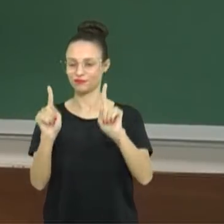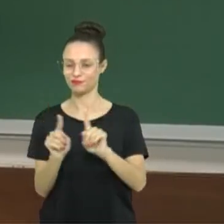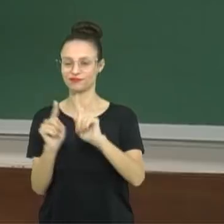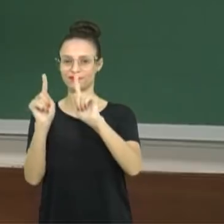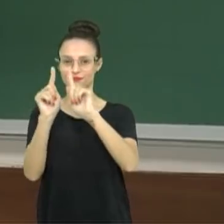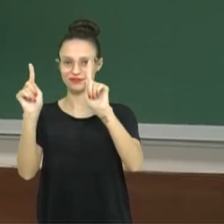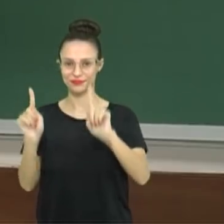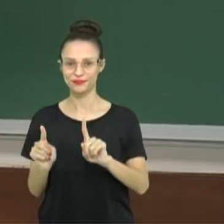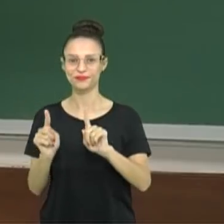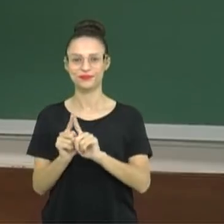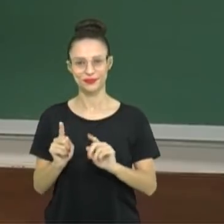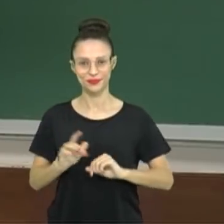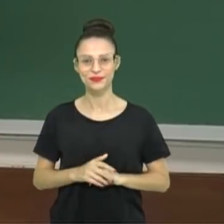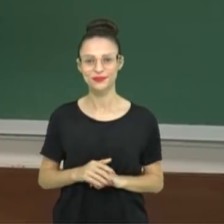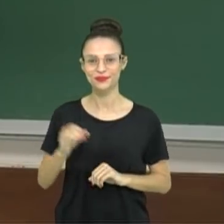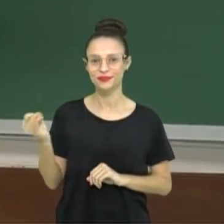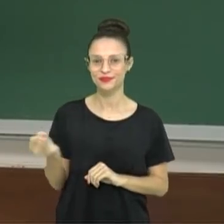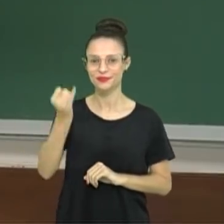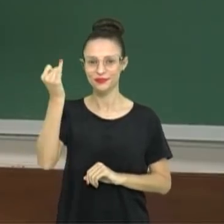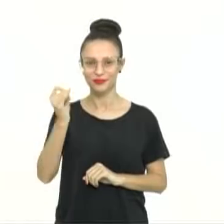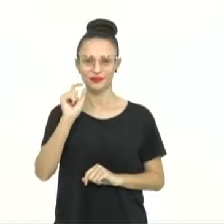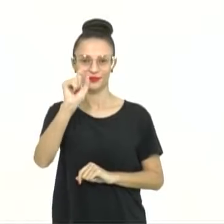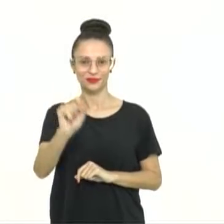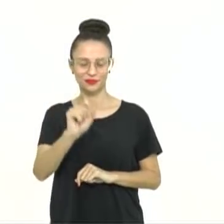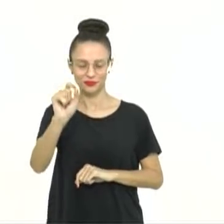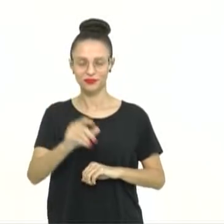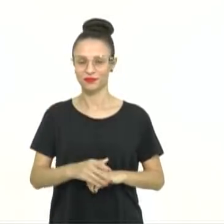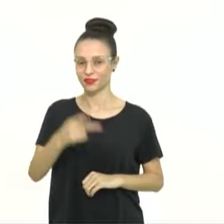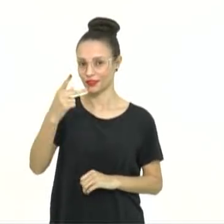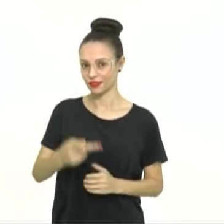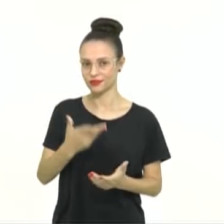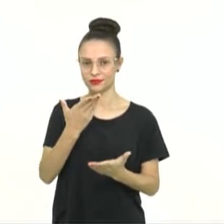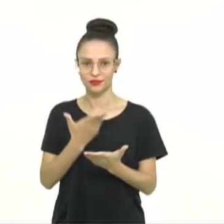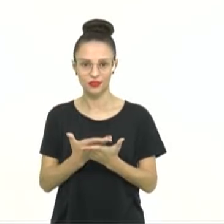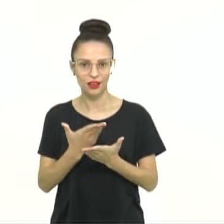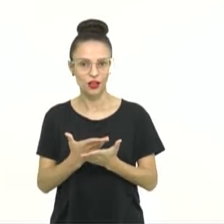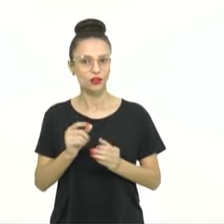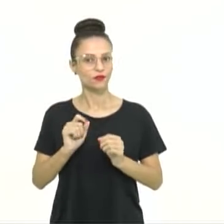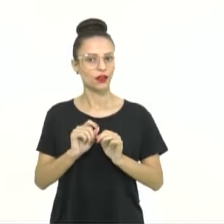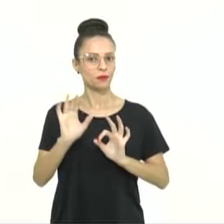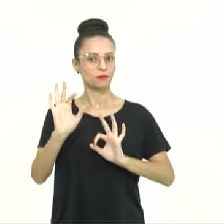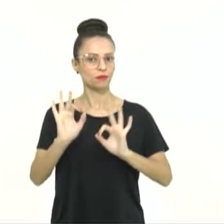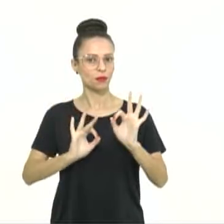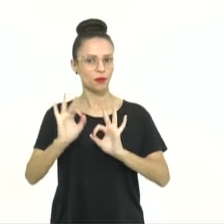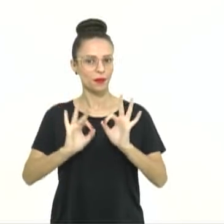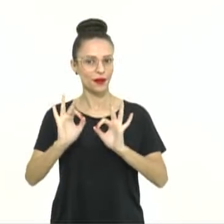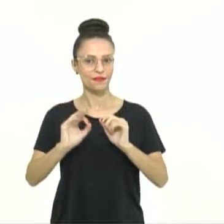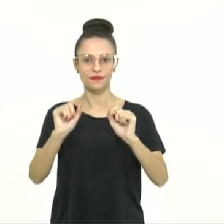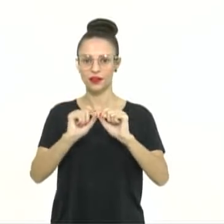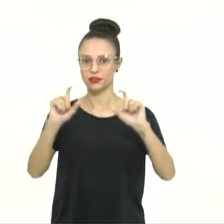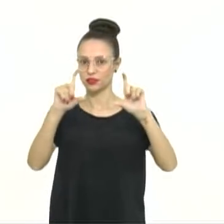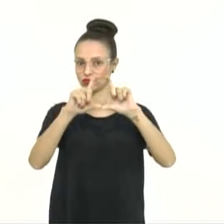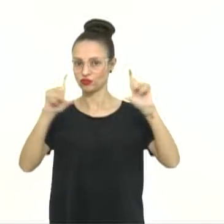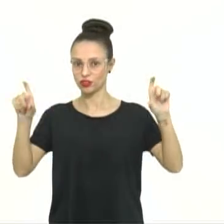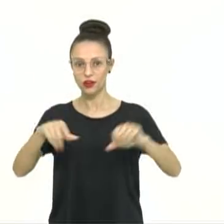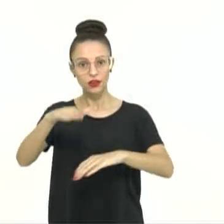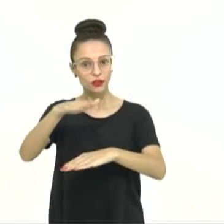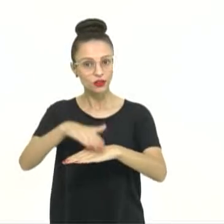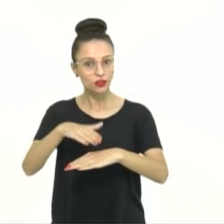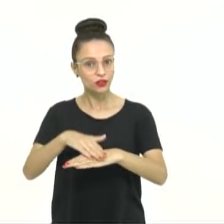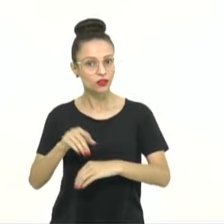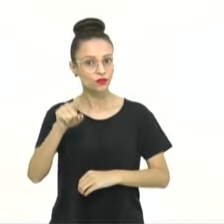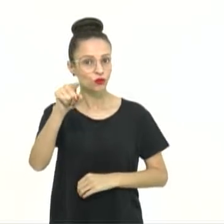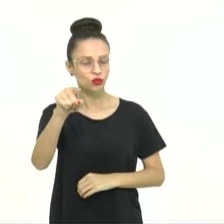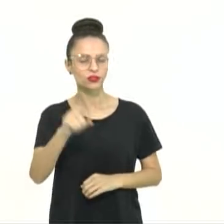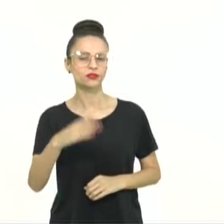Importante, pessoal, olha só, prestemos atenção. Nesta aula, faremos o planejamento da produção da tira. Você terá o